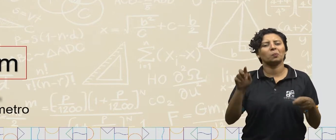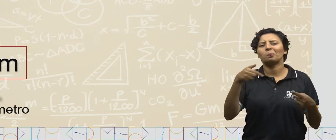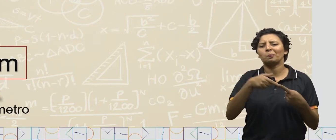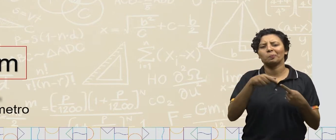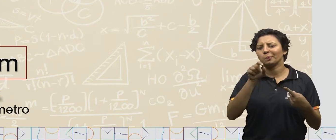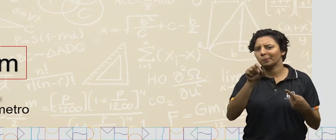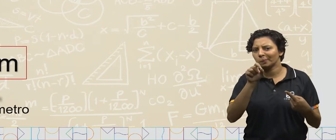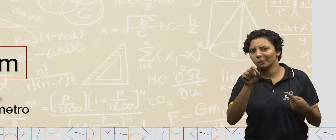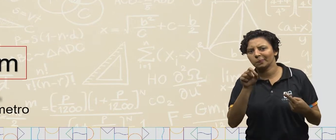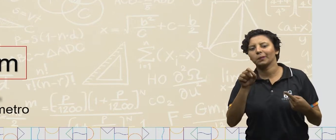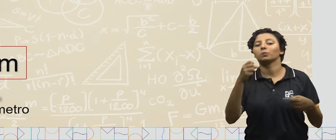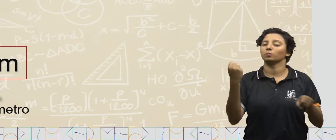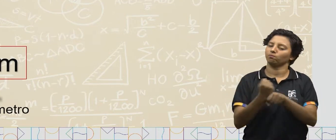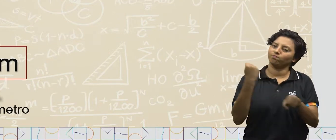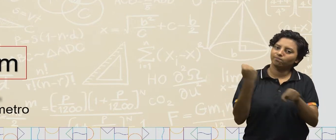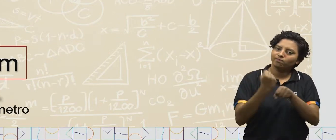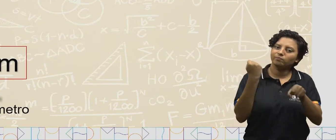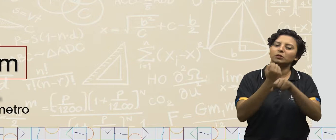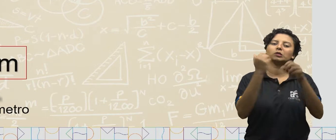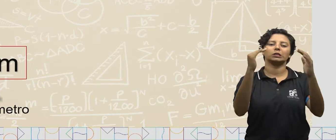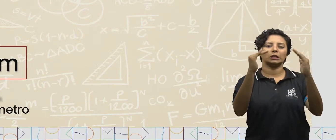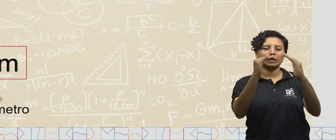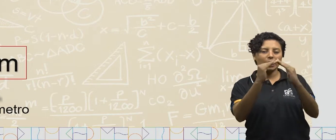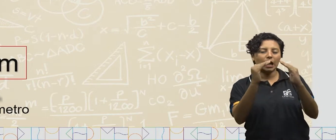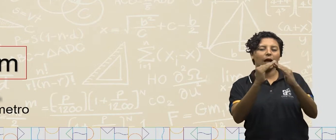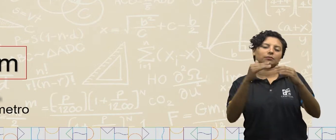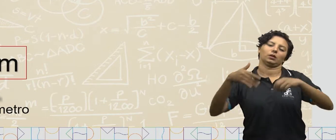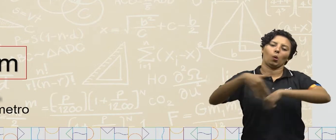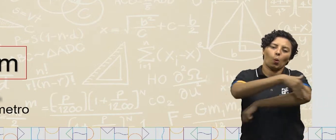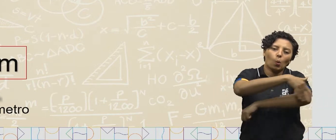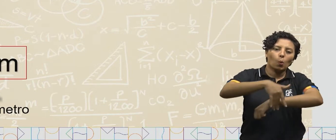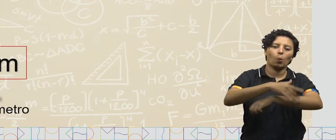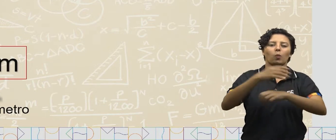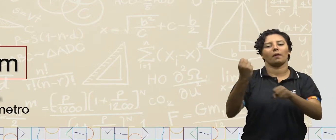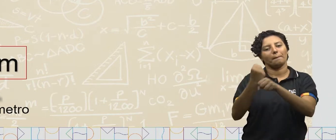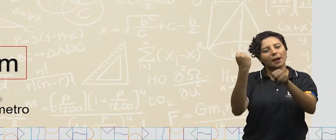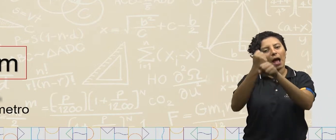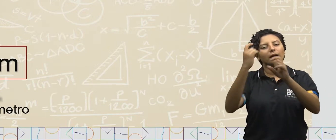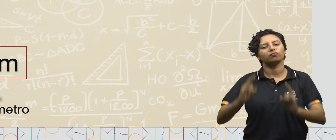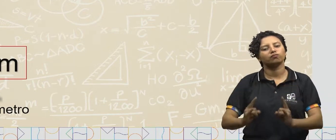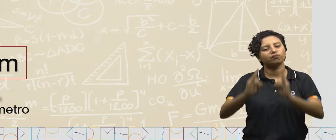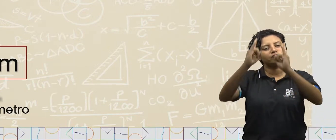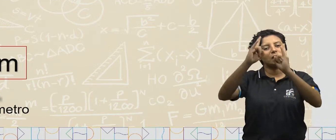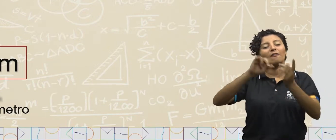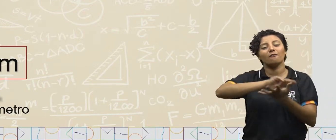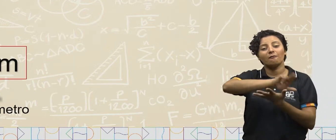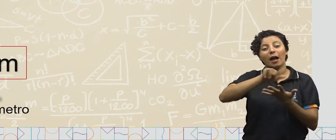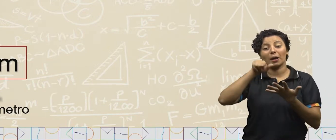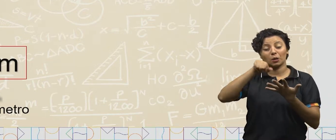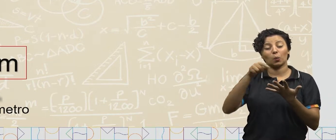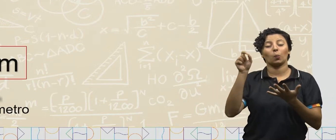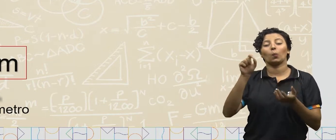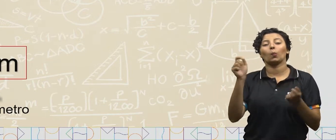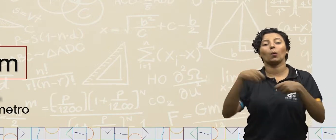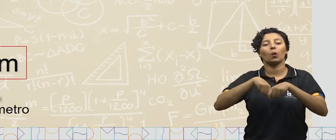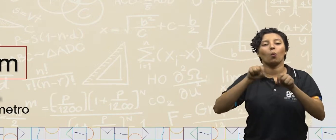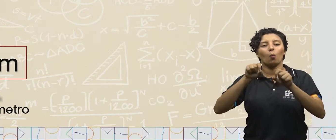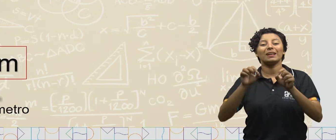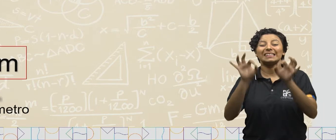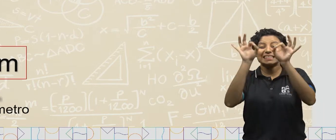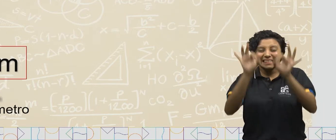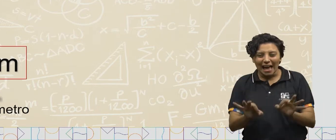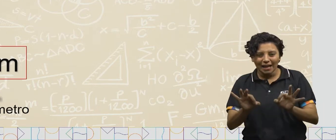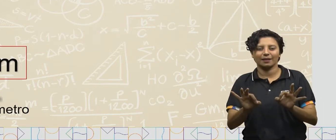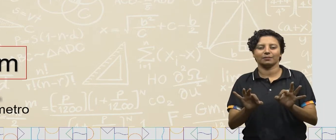serve muito durante a construção de casas, ruas, prédios, para que tudo saia de maneira